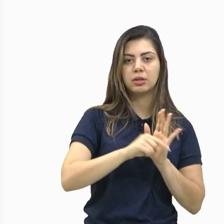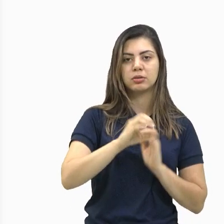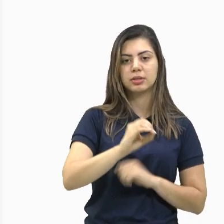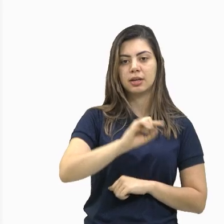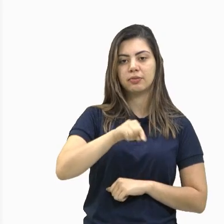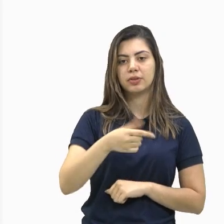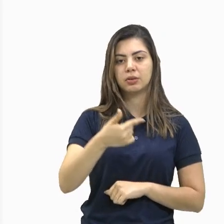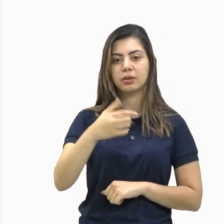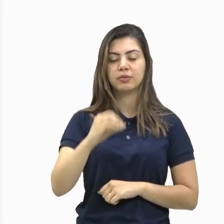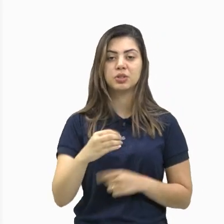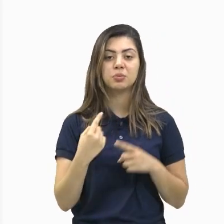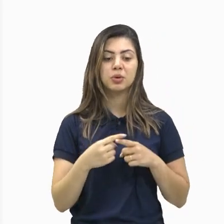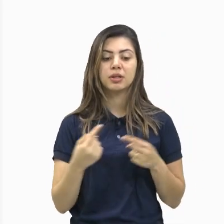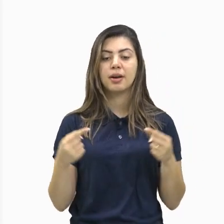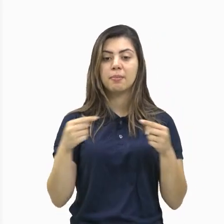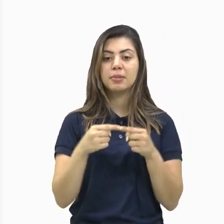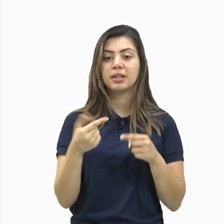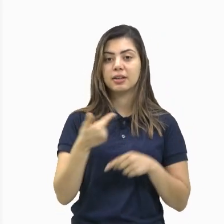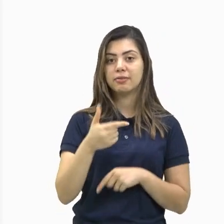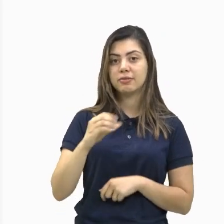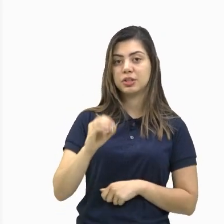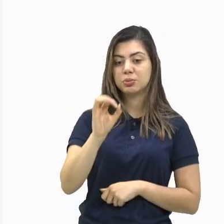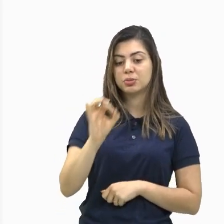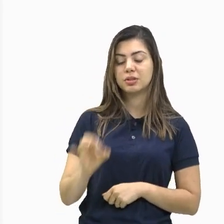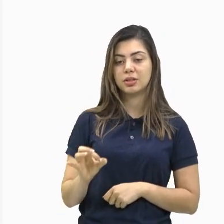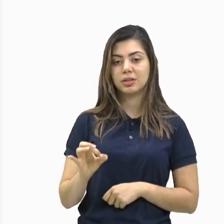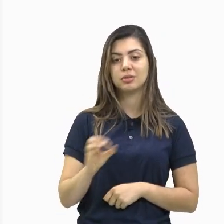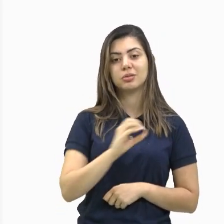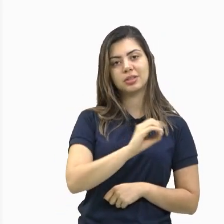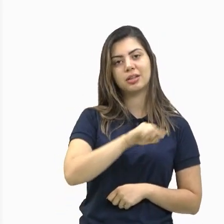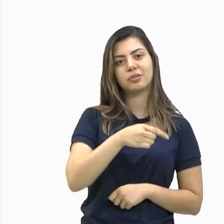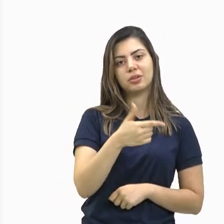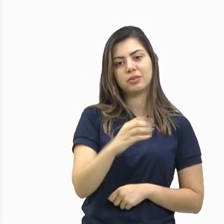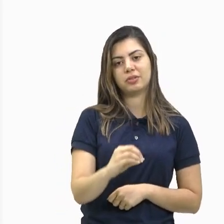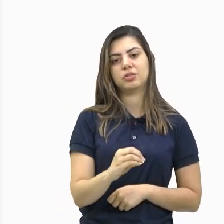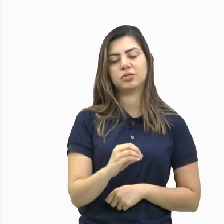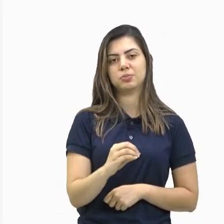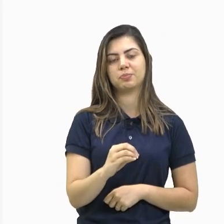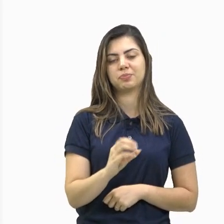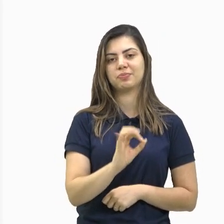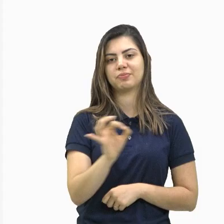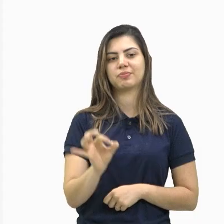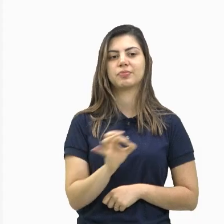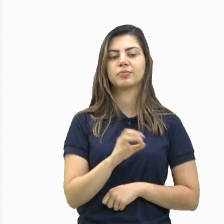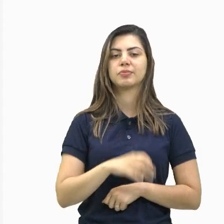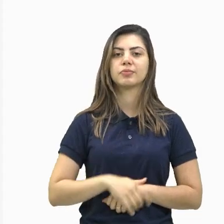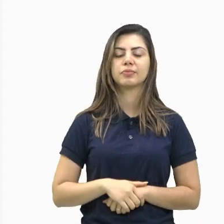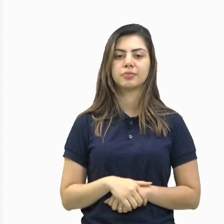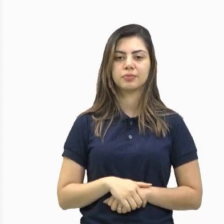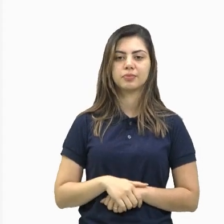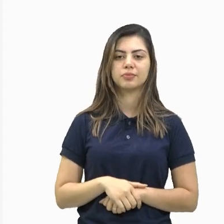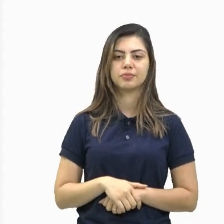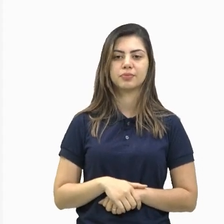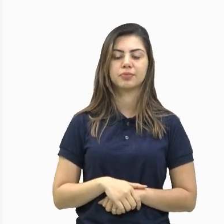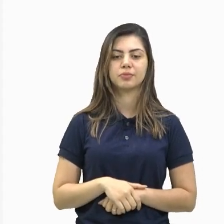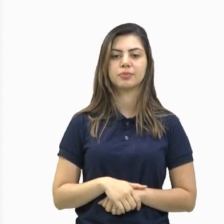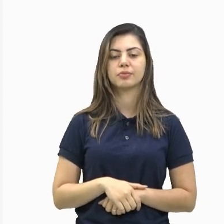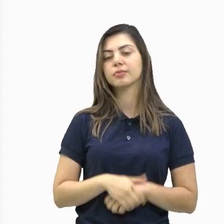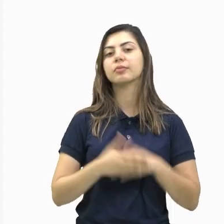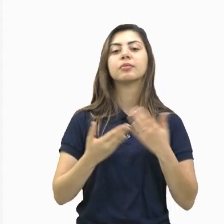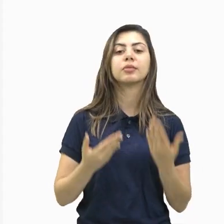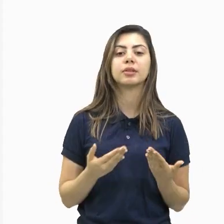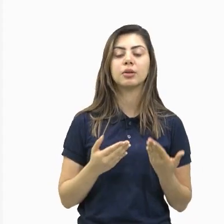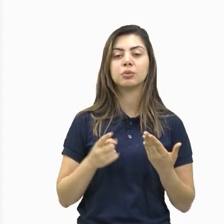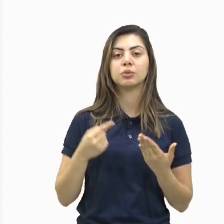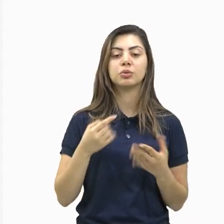0,20, porque 20% na sua forma decimal é igual a 0,20, certo? Dito isto, temos que ter o fator